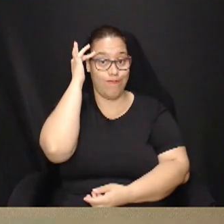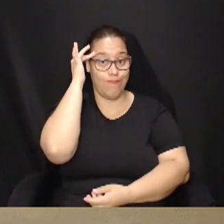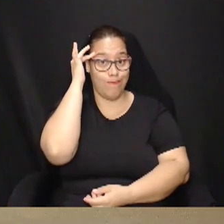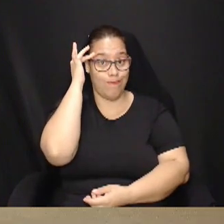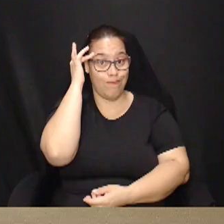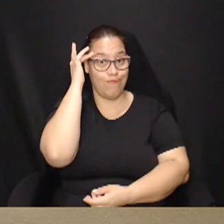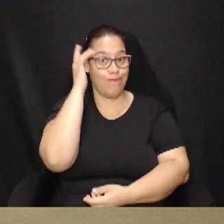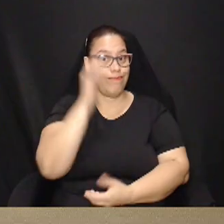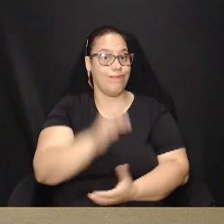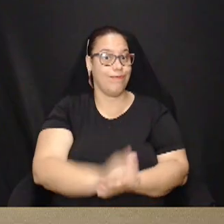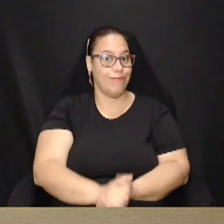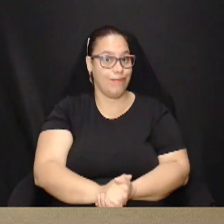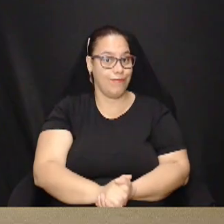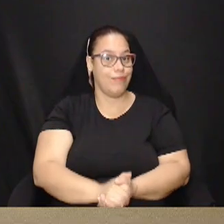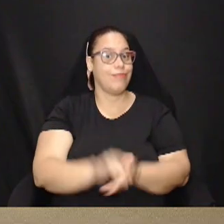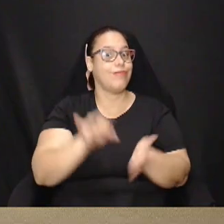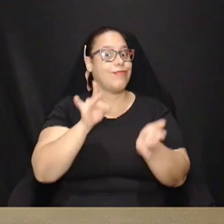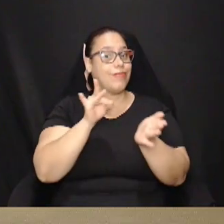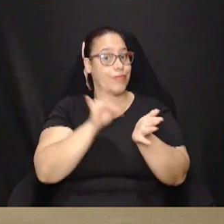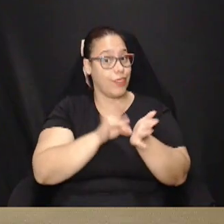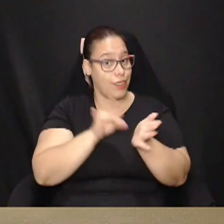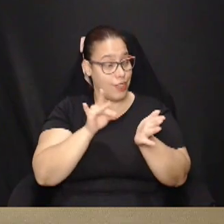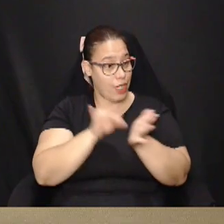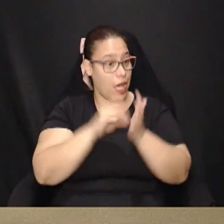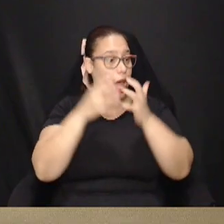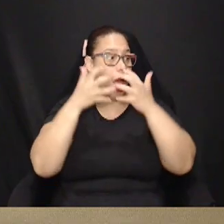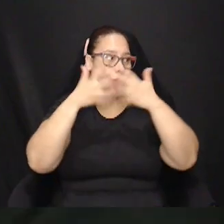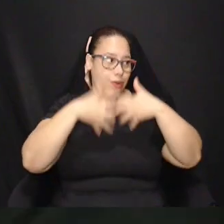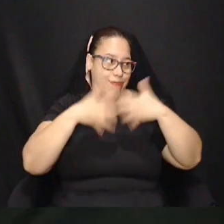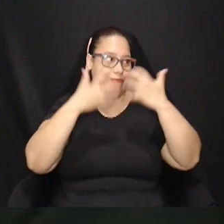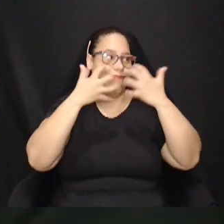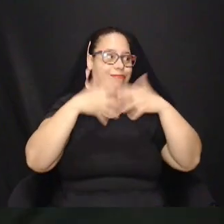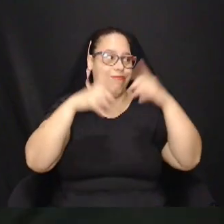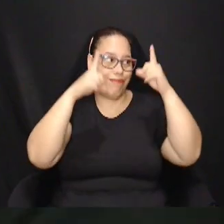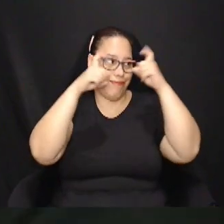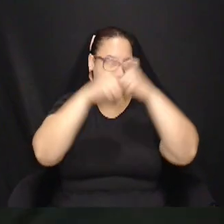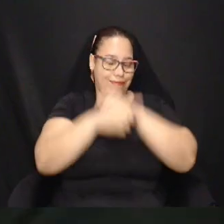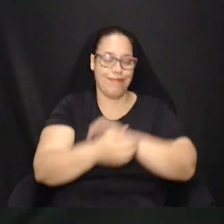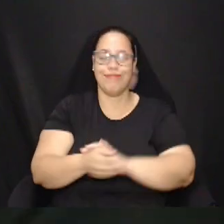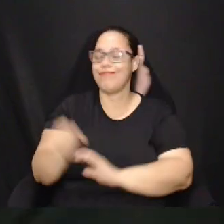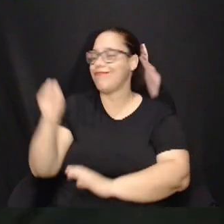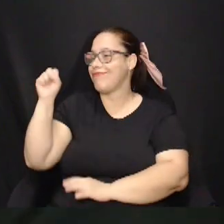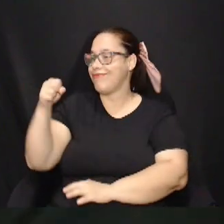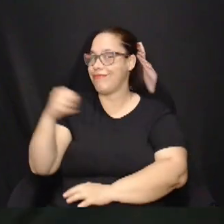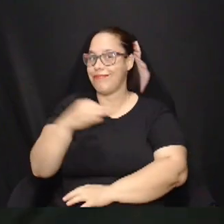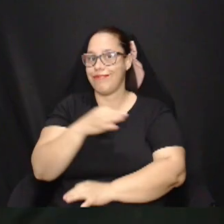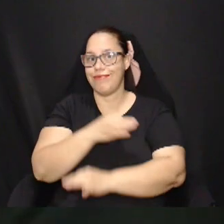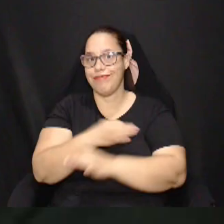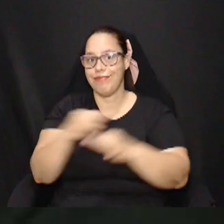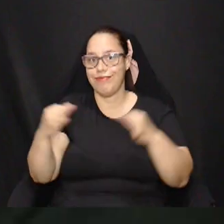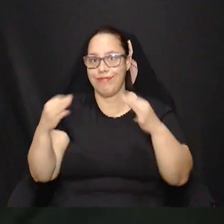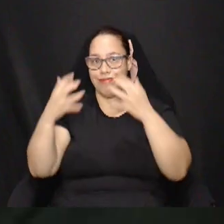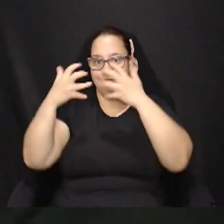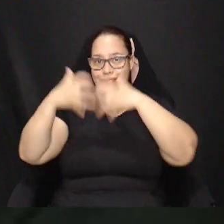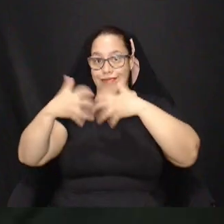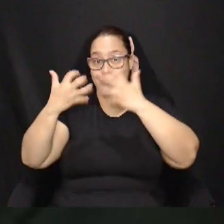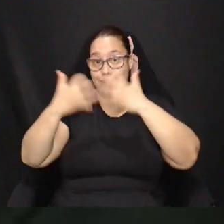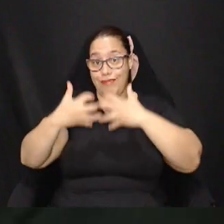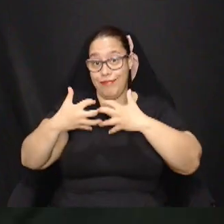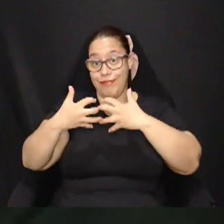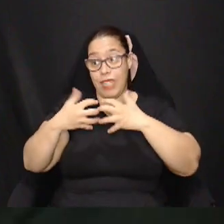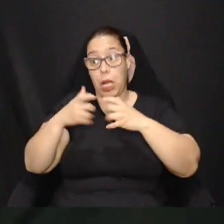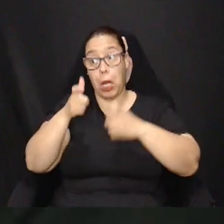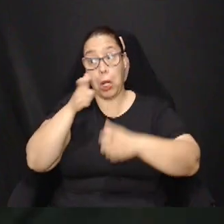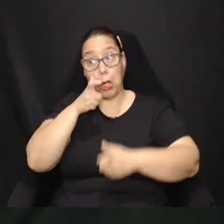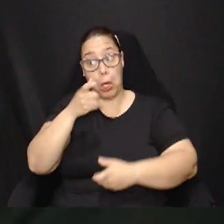de fato um grande desafio. Exatamente. Gente, complexo, interessante,